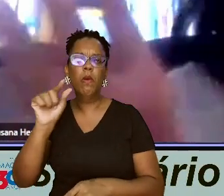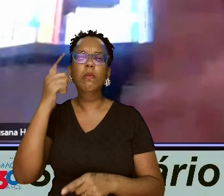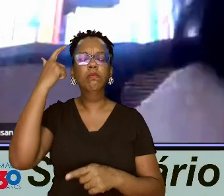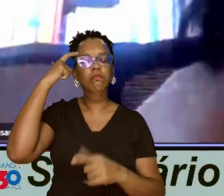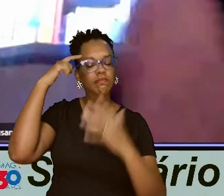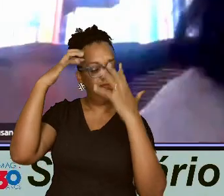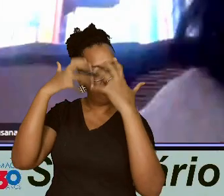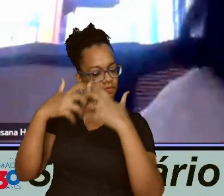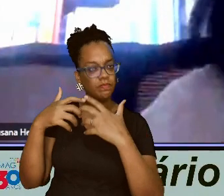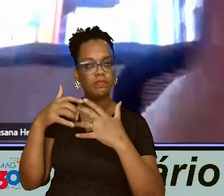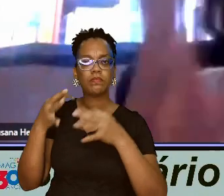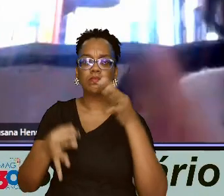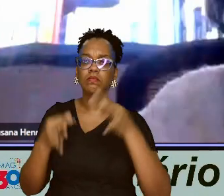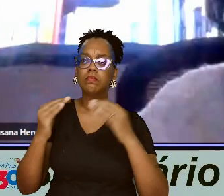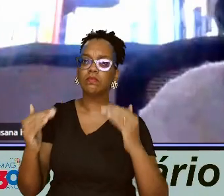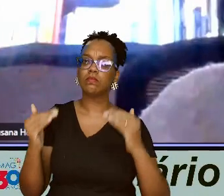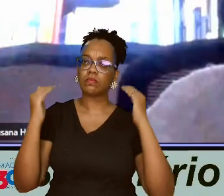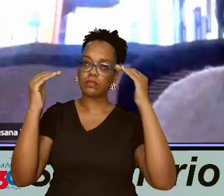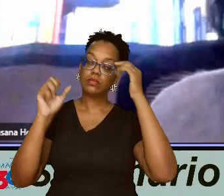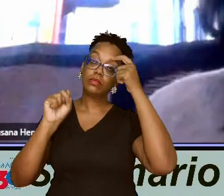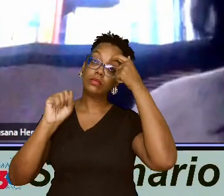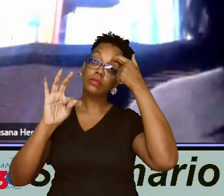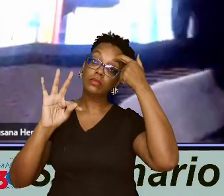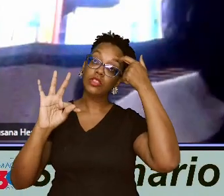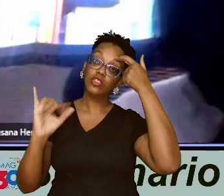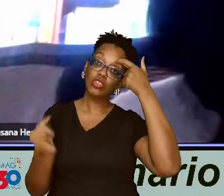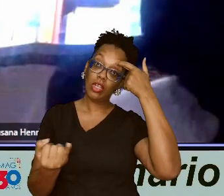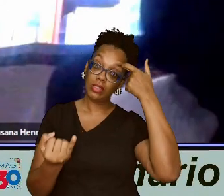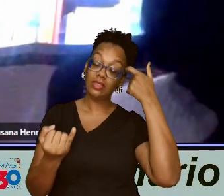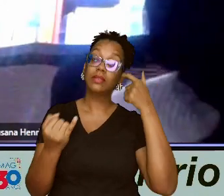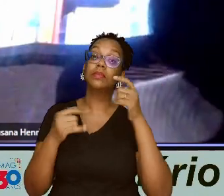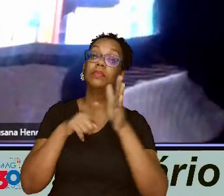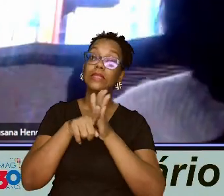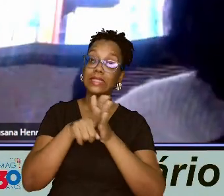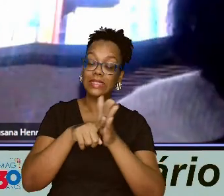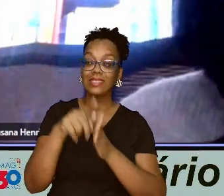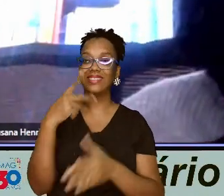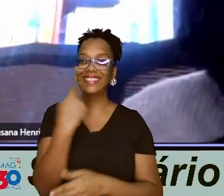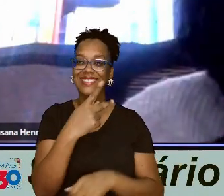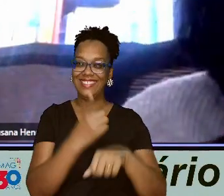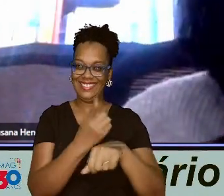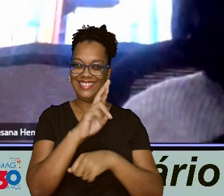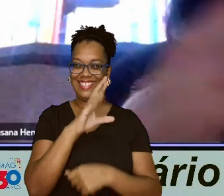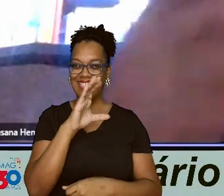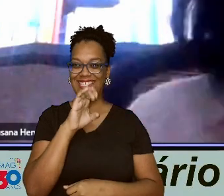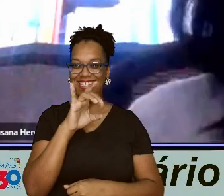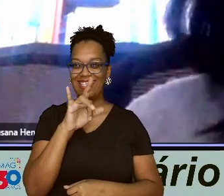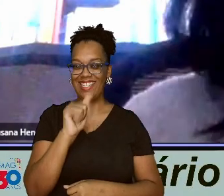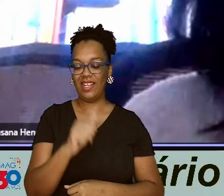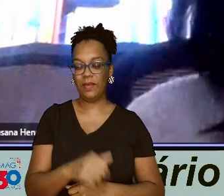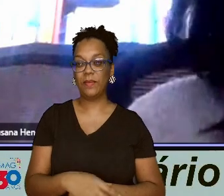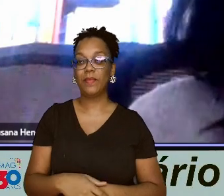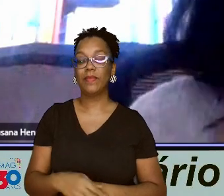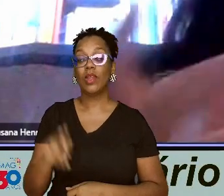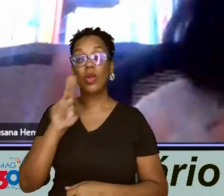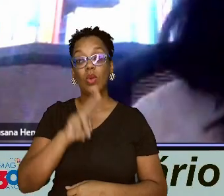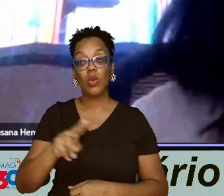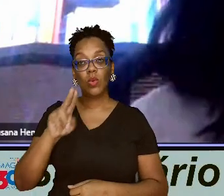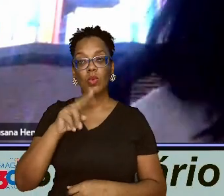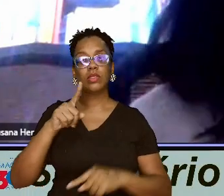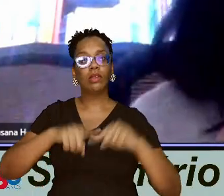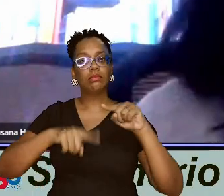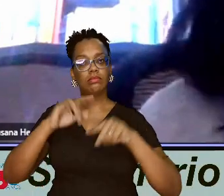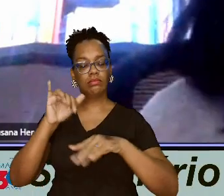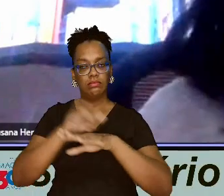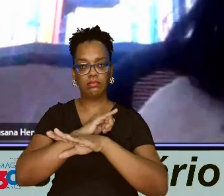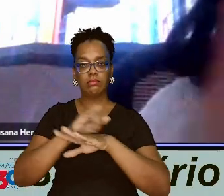Tribunal Superior, o STJ, que é o caso da pesquisa de doutorado da Cecília, se utiliza dessas ferramentas